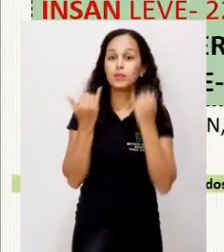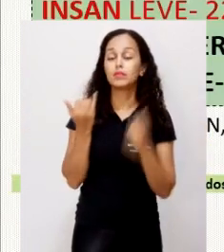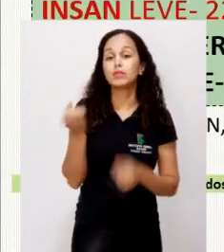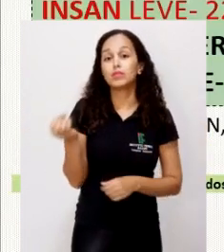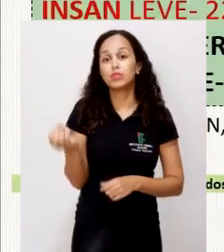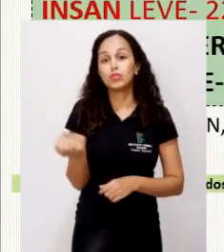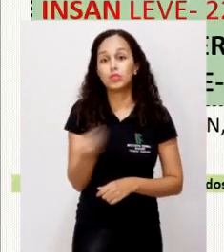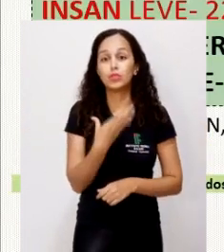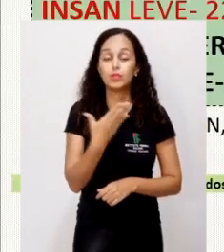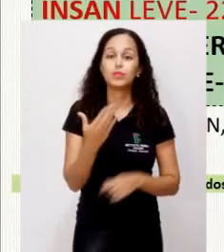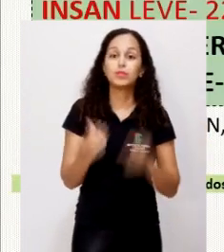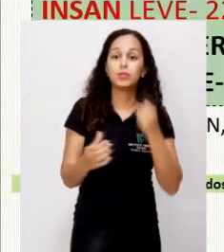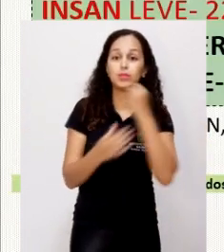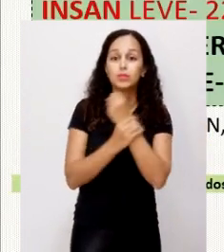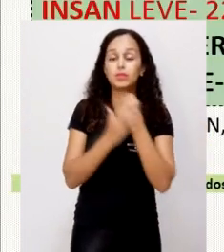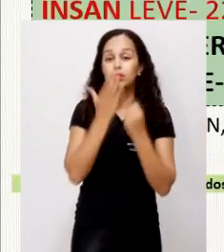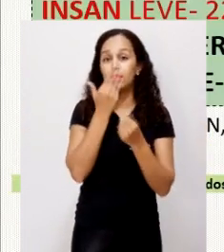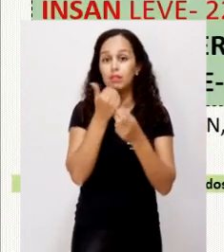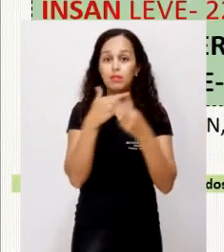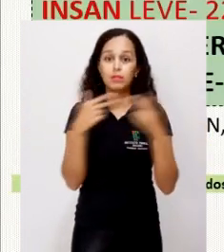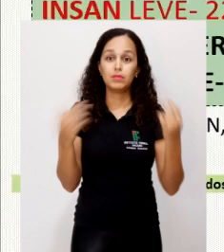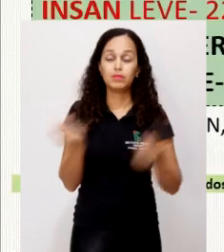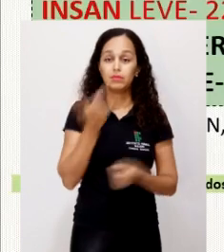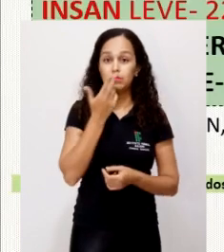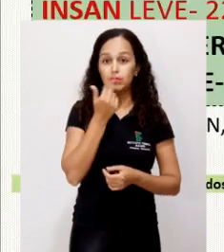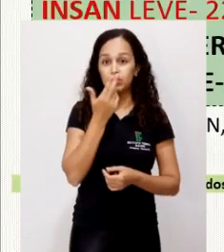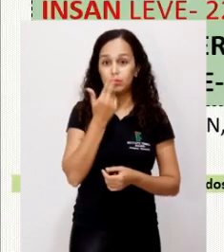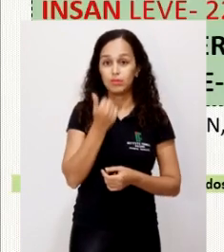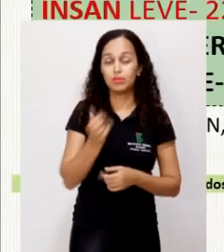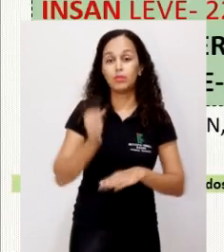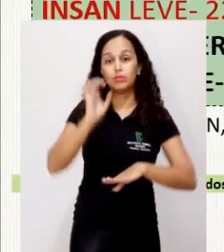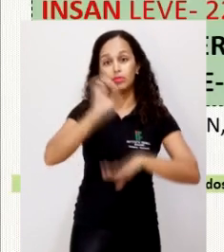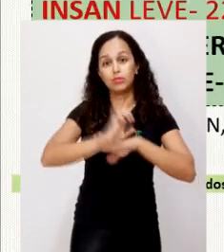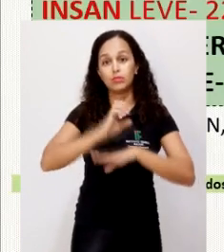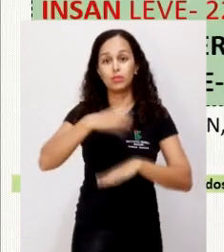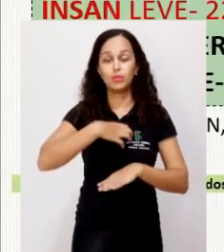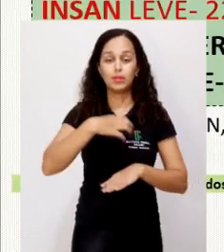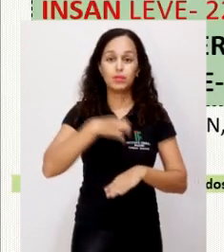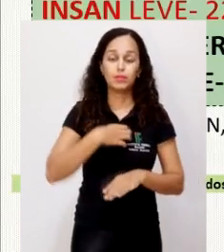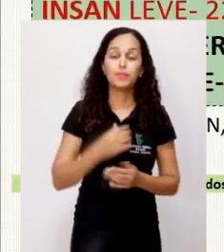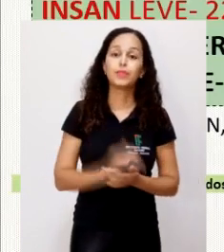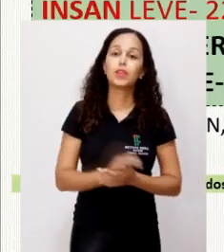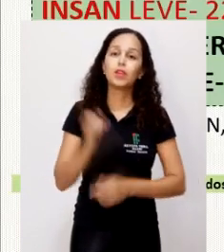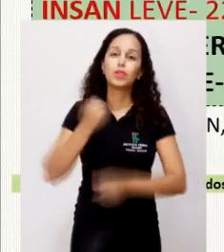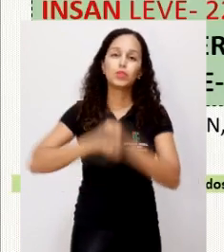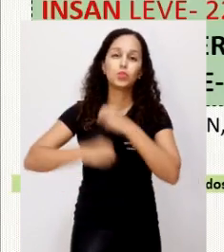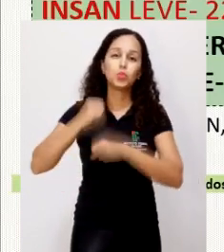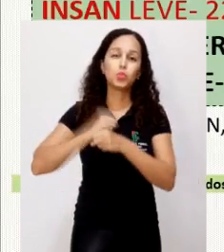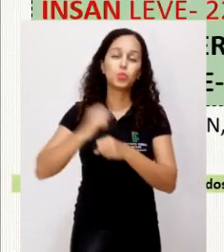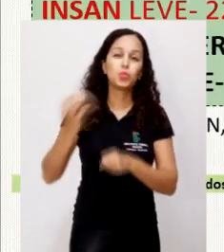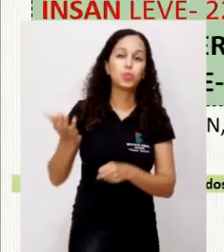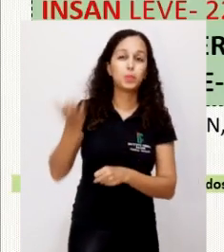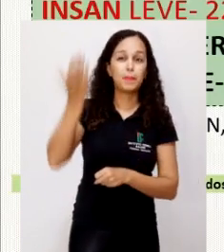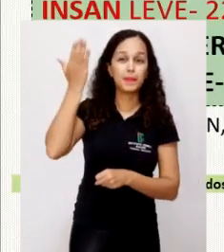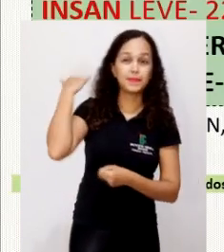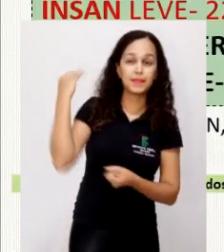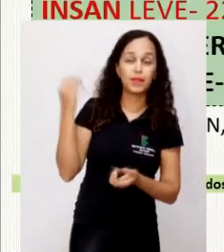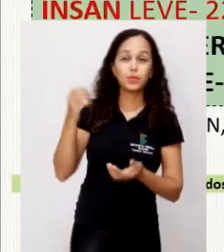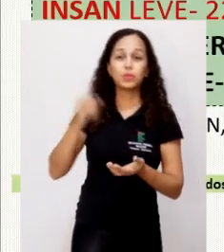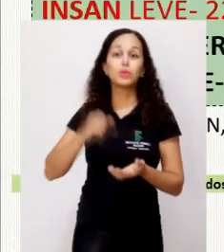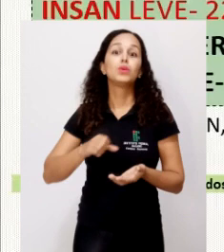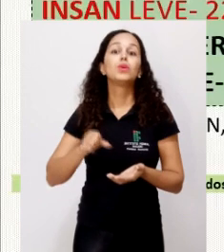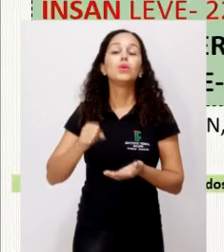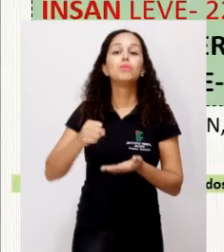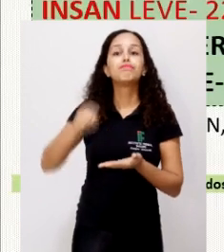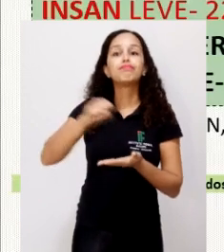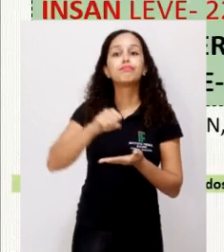essas pesquisas de insegurança alimentar e nutricional em todo o estado da Bahia. No final do ano passado, eu participei de uma plenária no Recôncavo